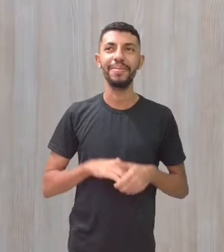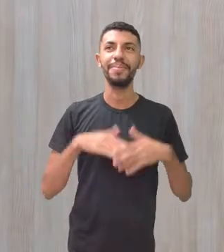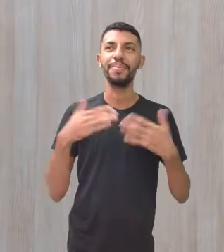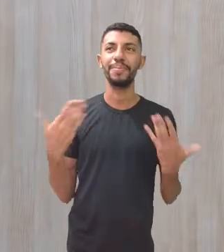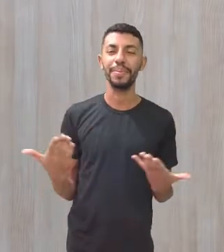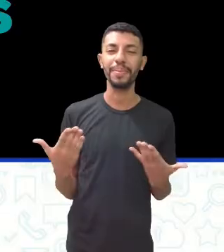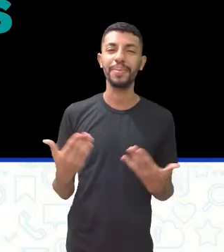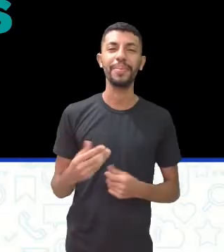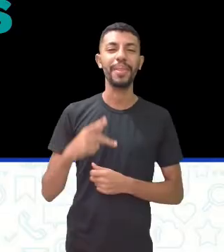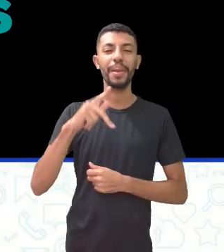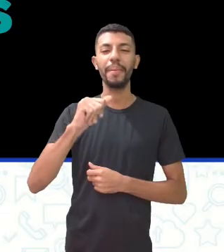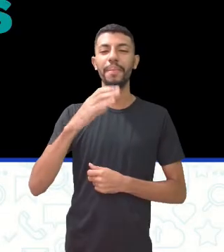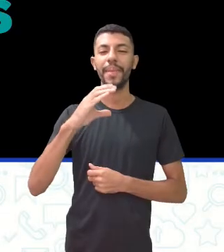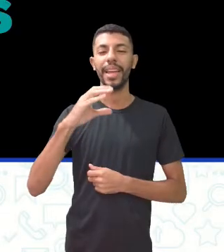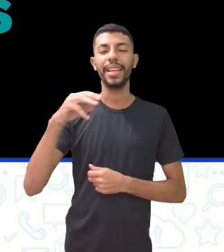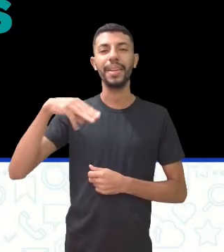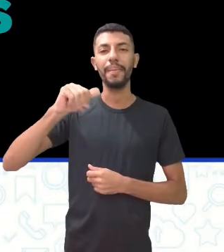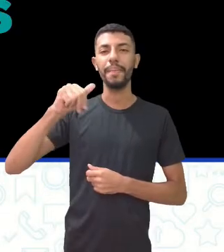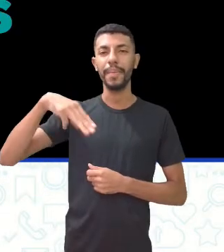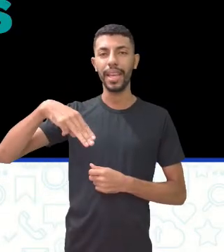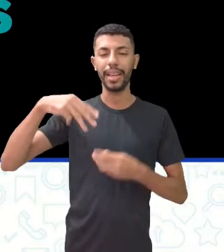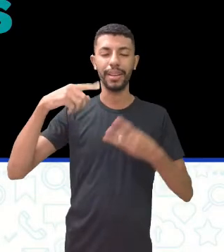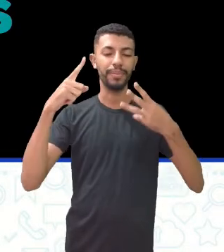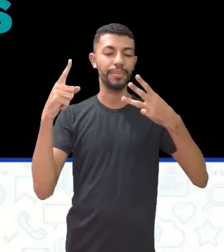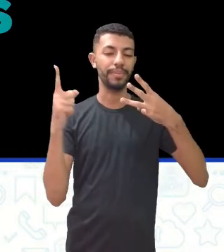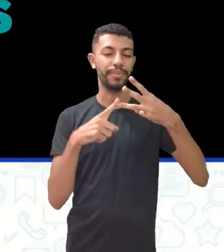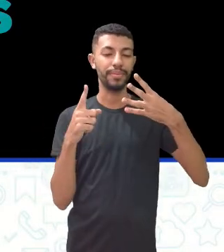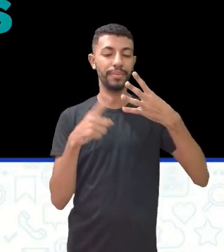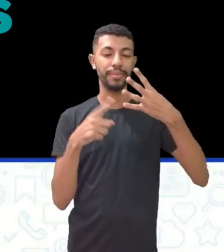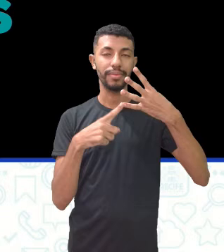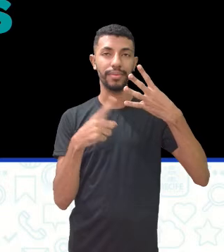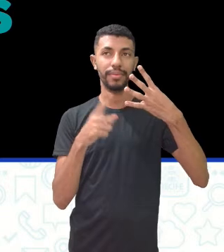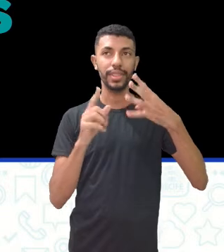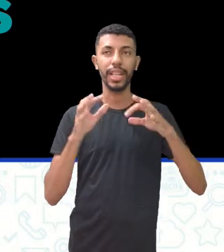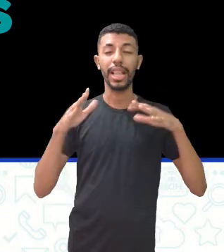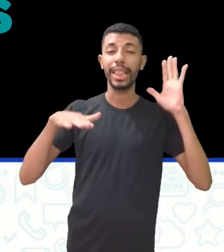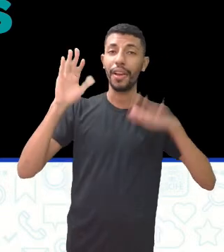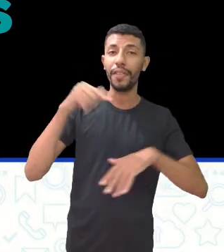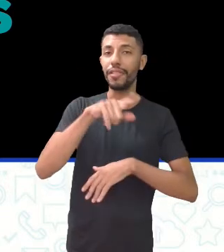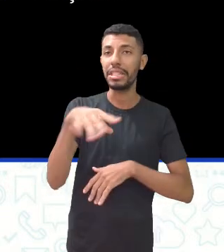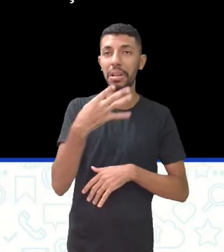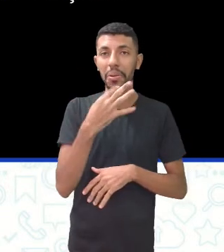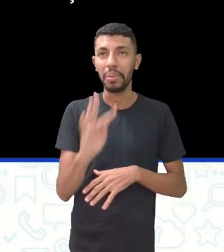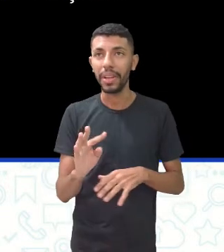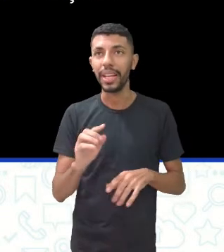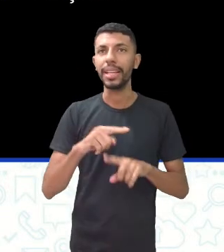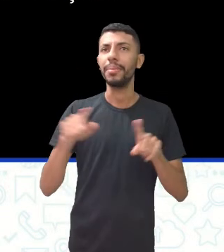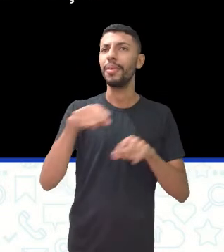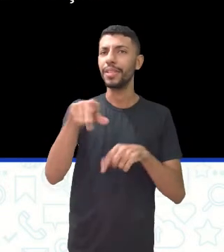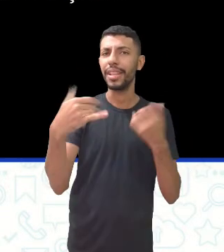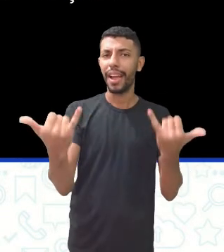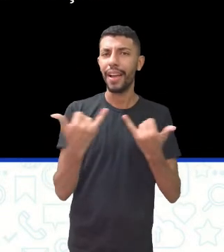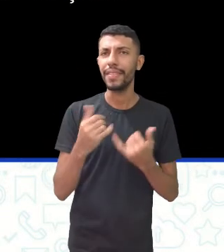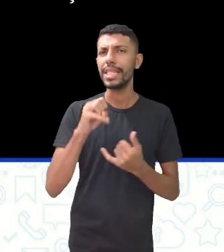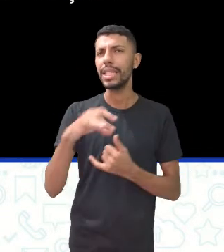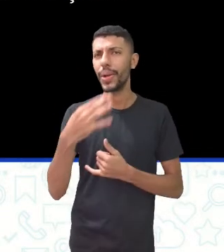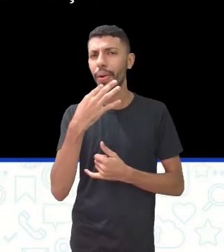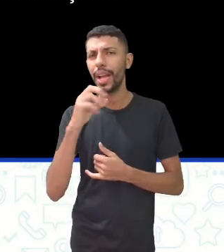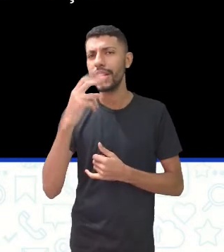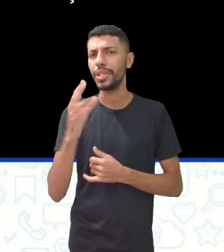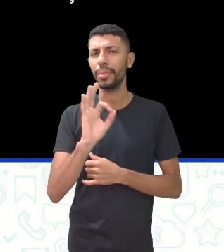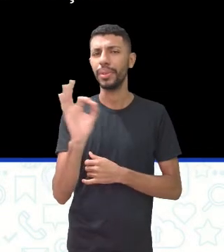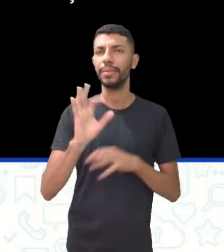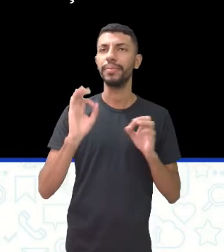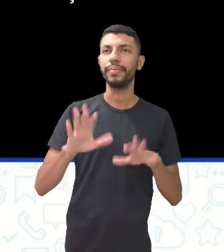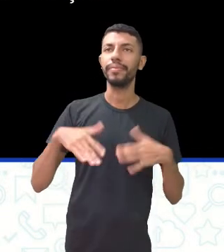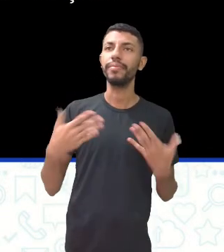Pac-Man, que aí eu acho que vocês não conhecem, não. Não sei. Vocês vão comentar com a gente aí se vocês conhecem ou não.